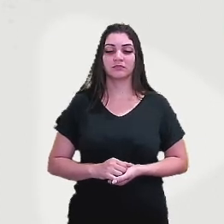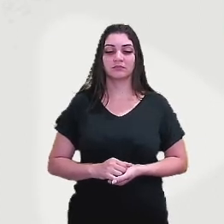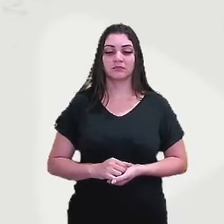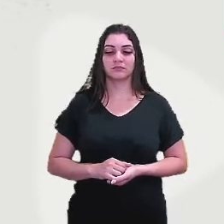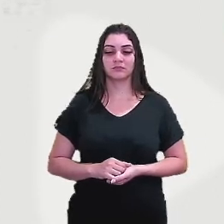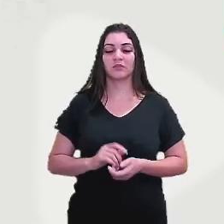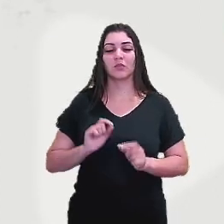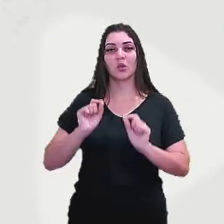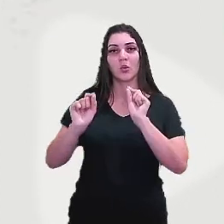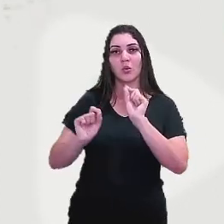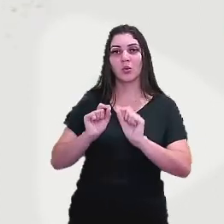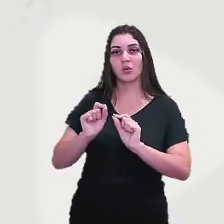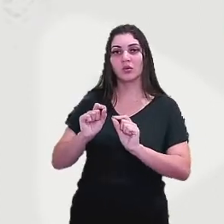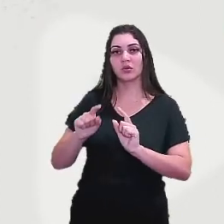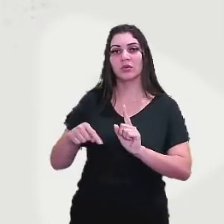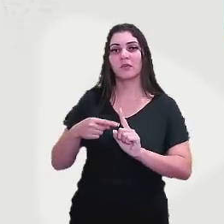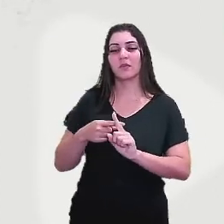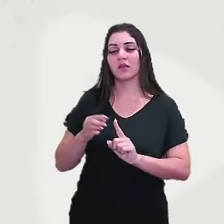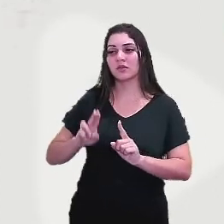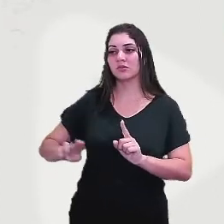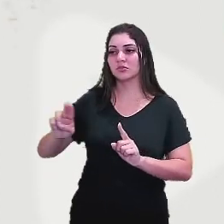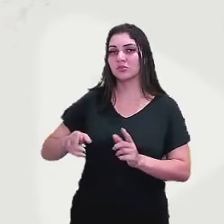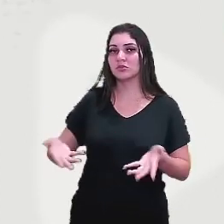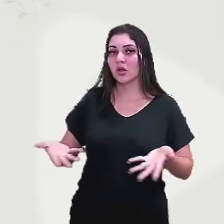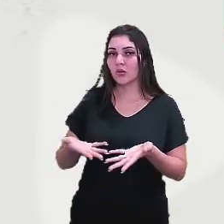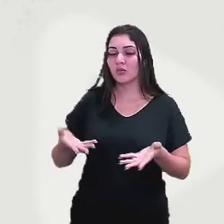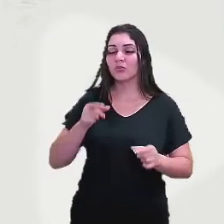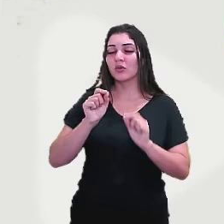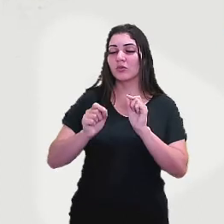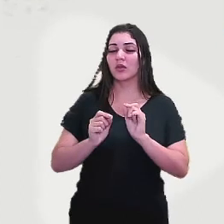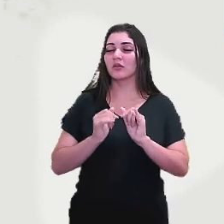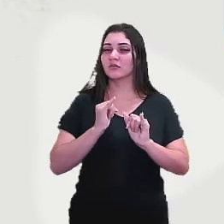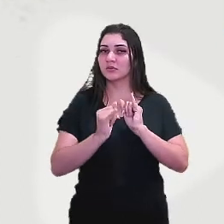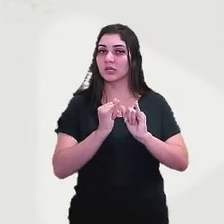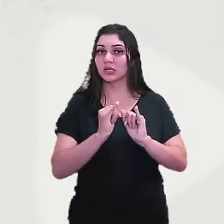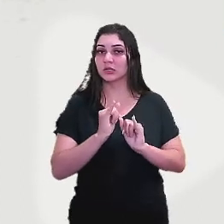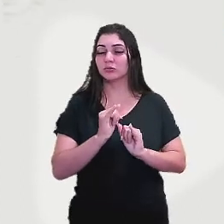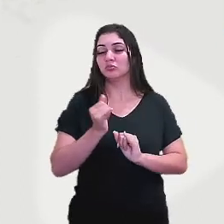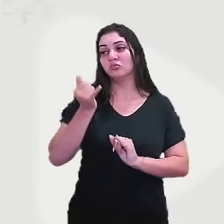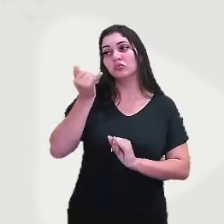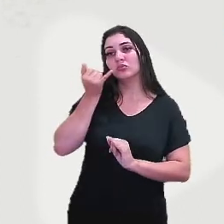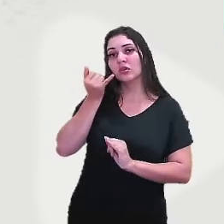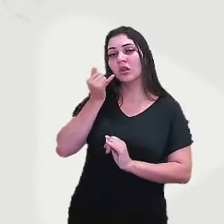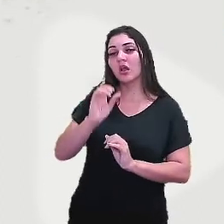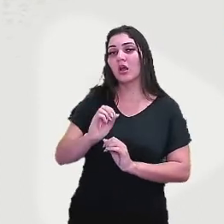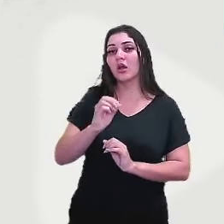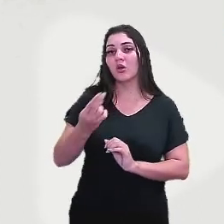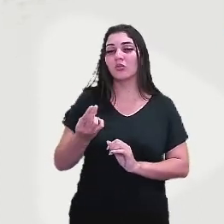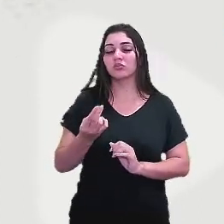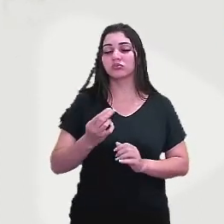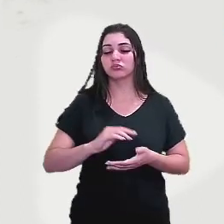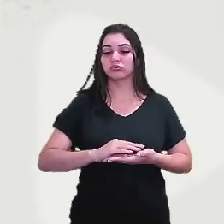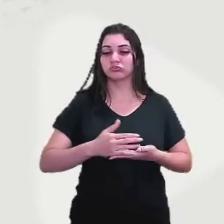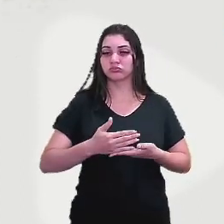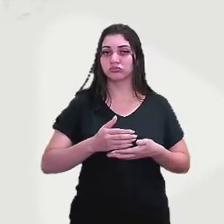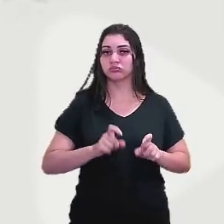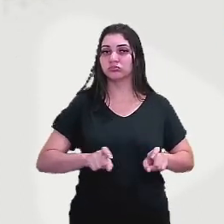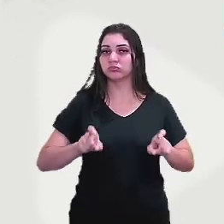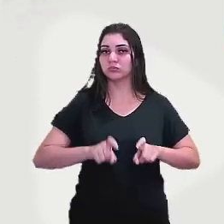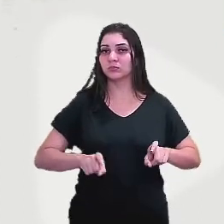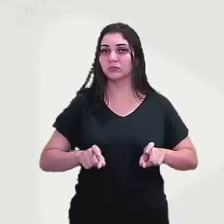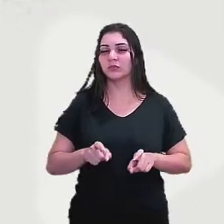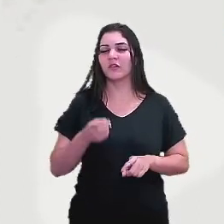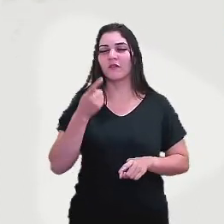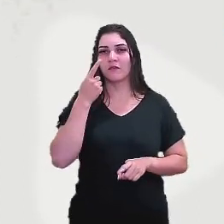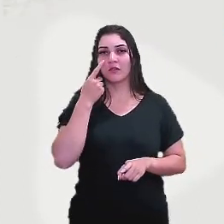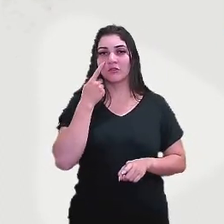O que vocês mais usam hoje em dia é a internet, ou no smartphone ou no computador. Imagina você possuir um celular ou um